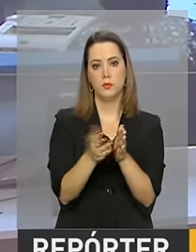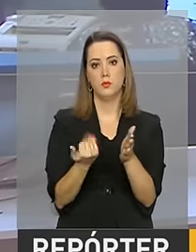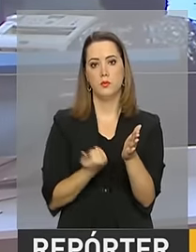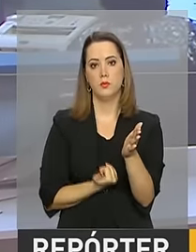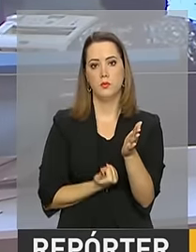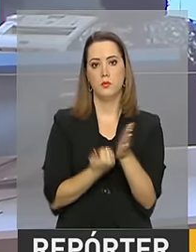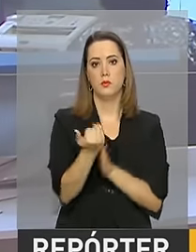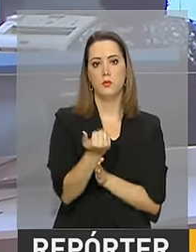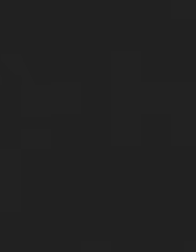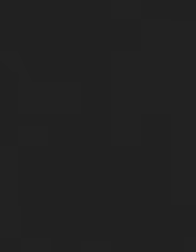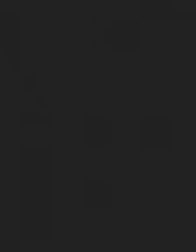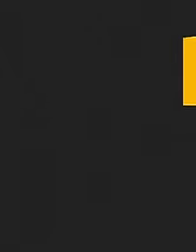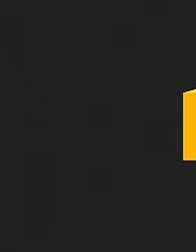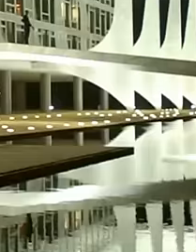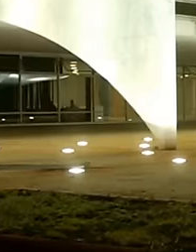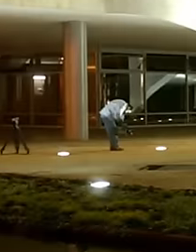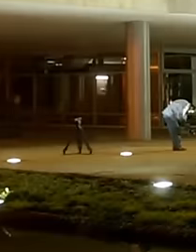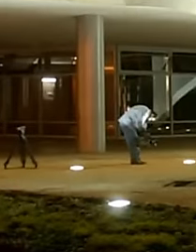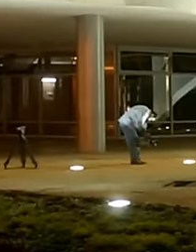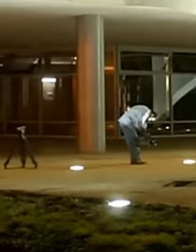nossas redes sociais